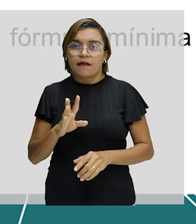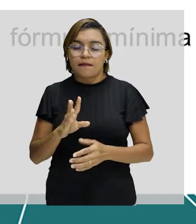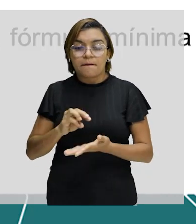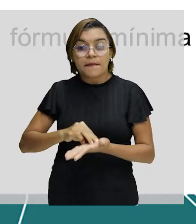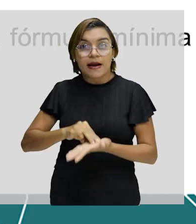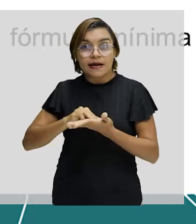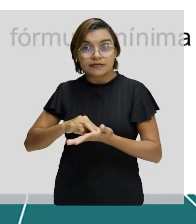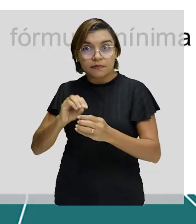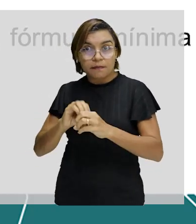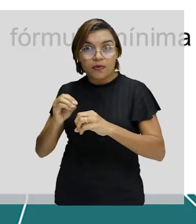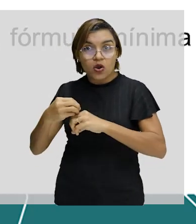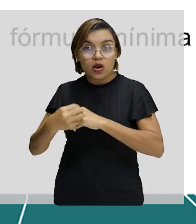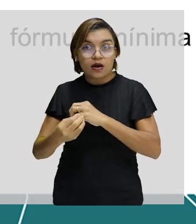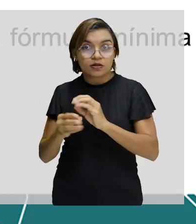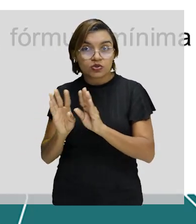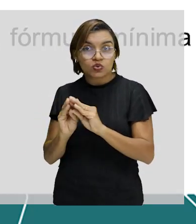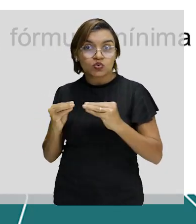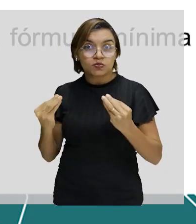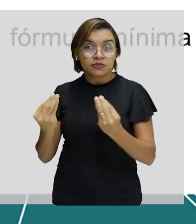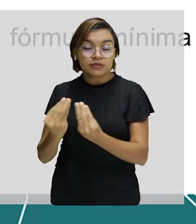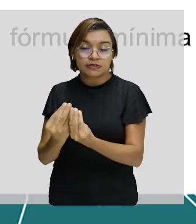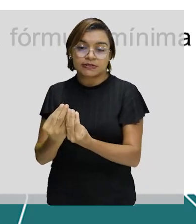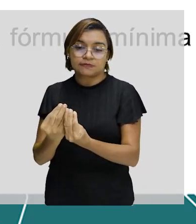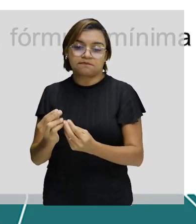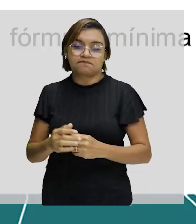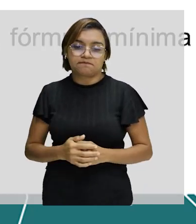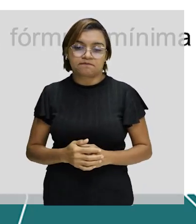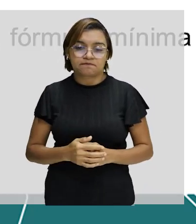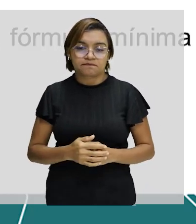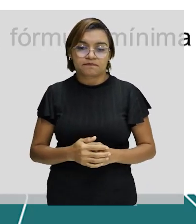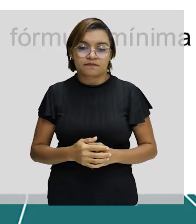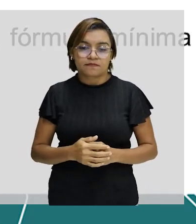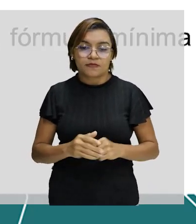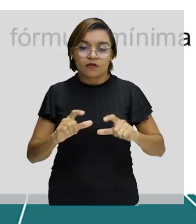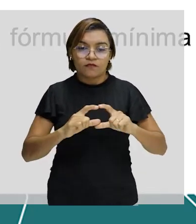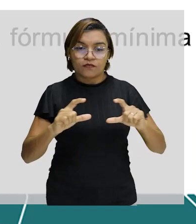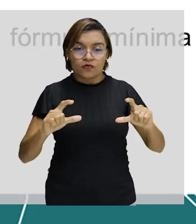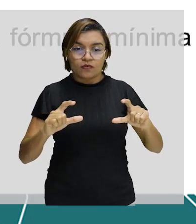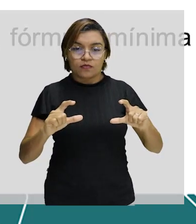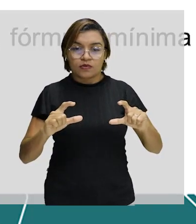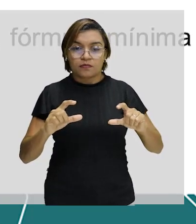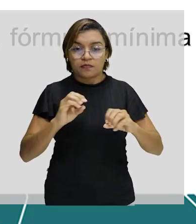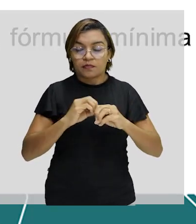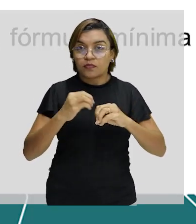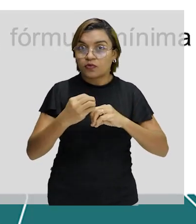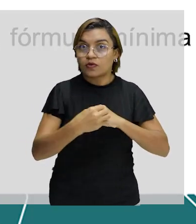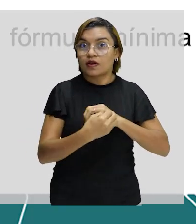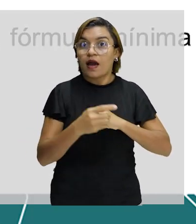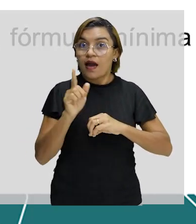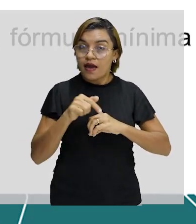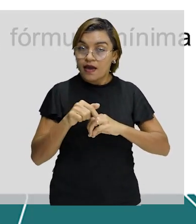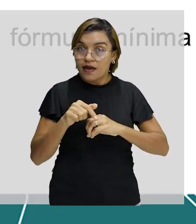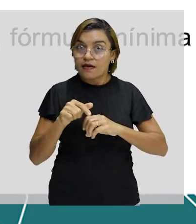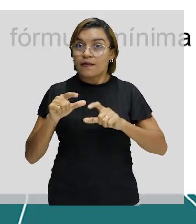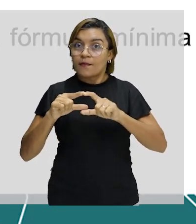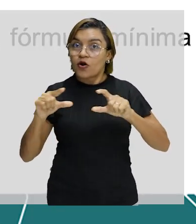composto. Então, olha só, mais uma vez, a fórmula molecular ela vai ser a fórmula